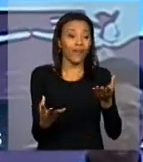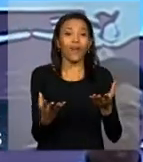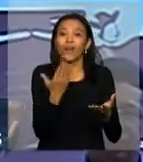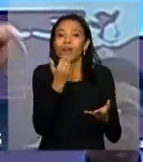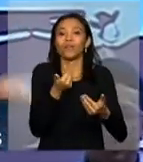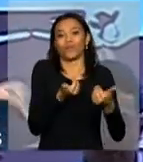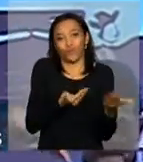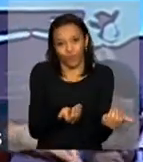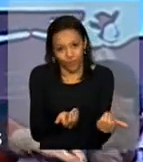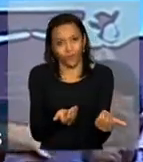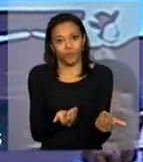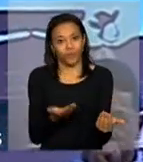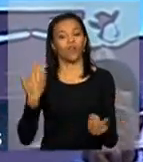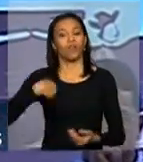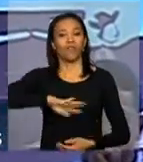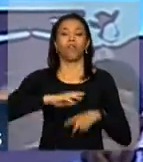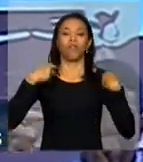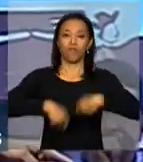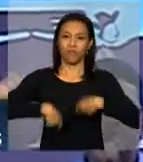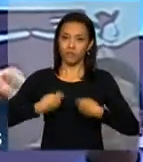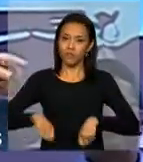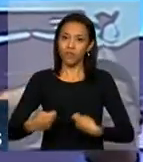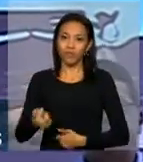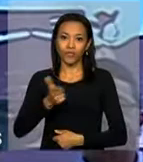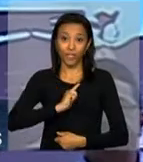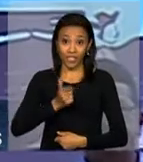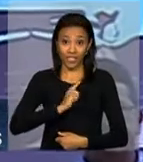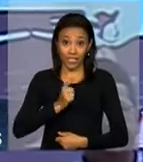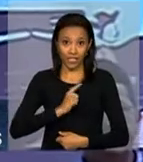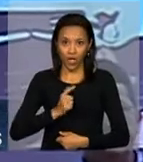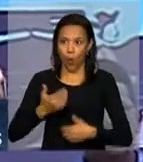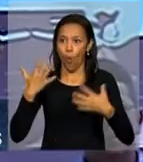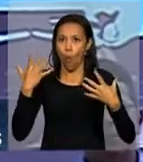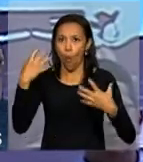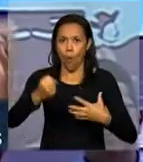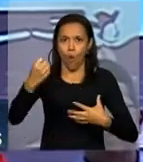jovens. Nós precisamos de ter uma bacia leiteira